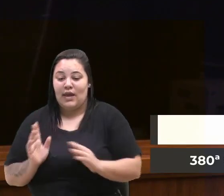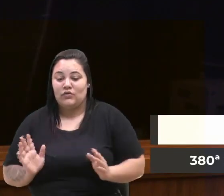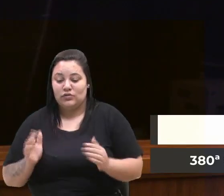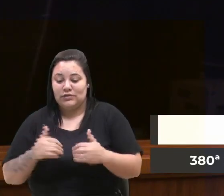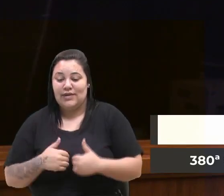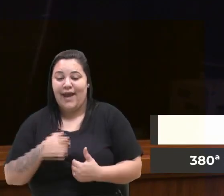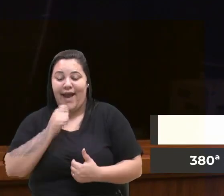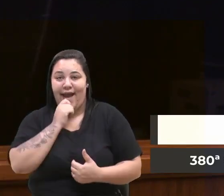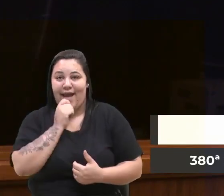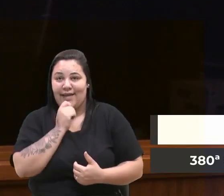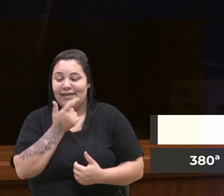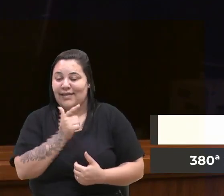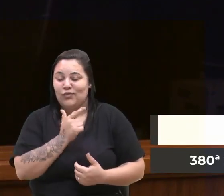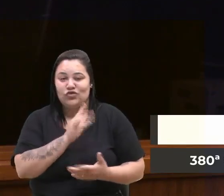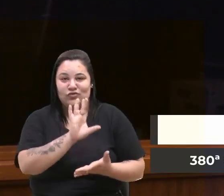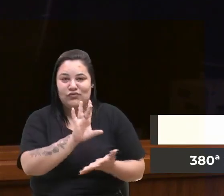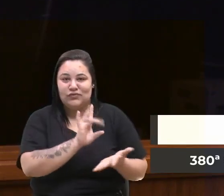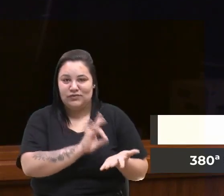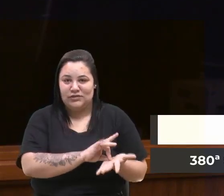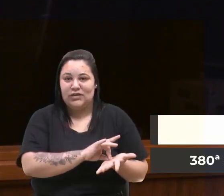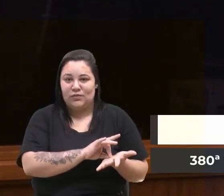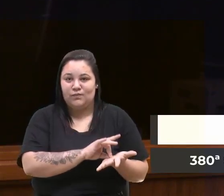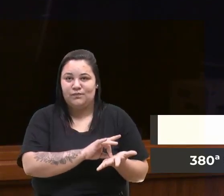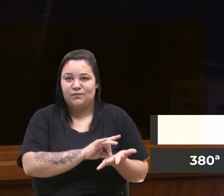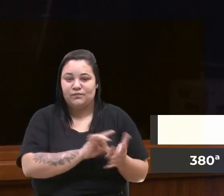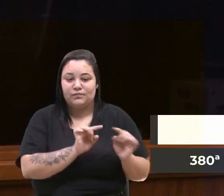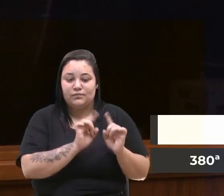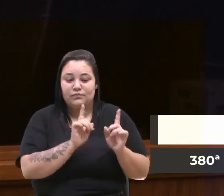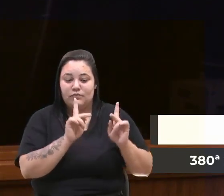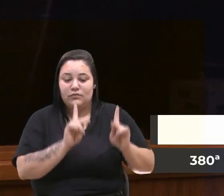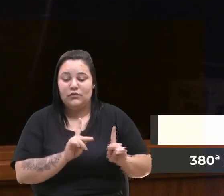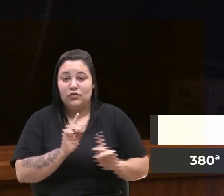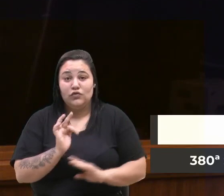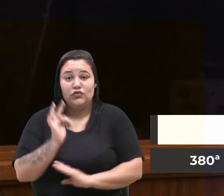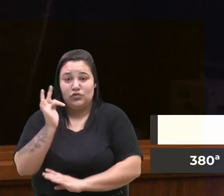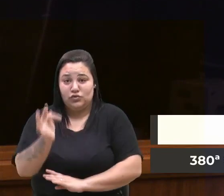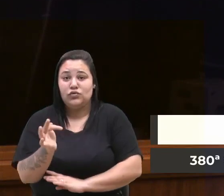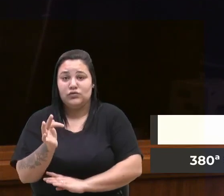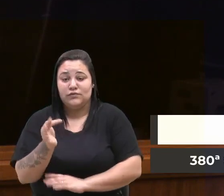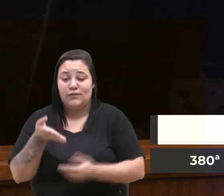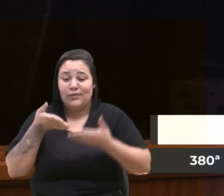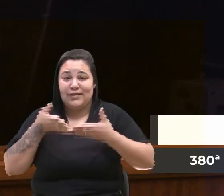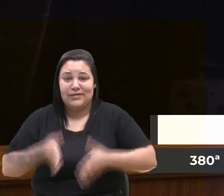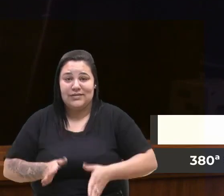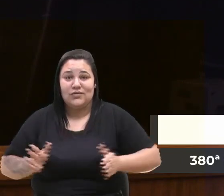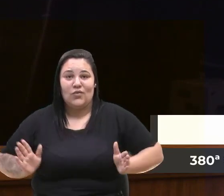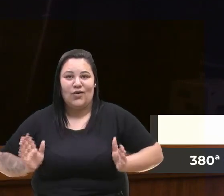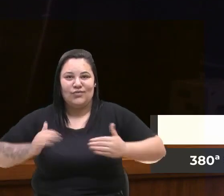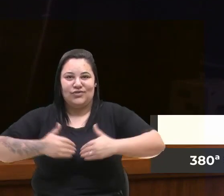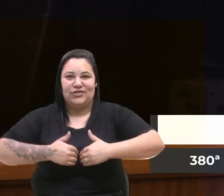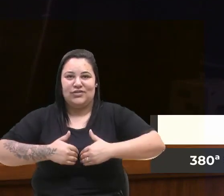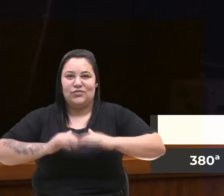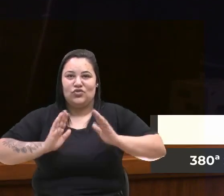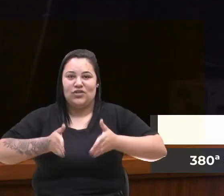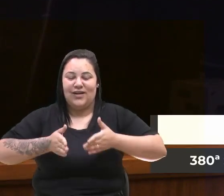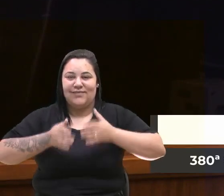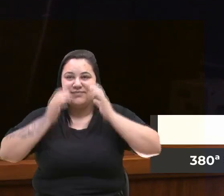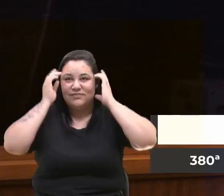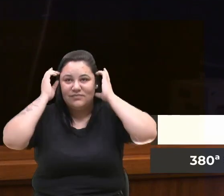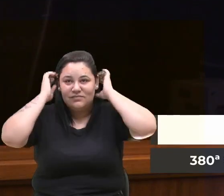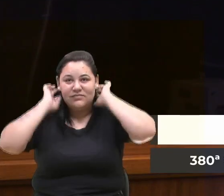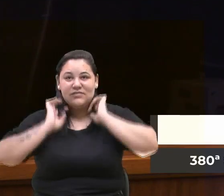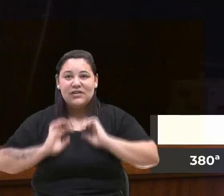sido constatado, mas de pessoas que nascerão com autismo. Então, nesse sentido, a